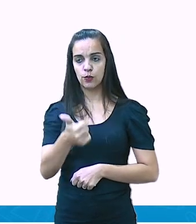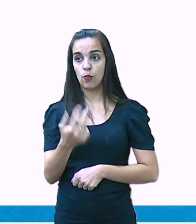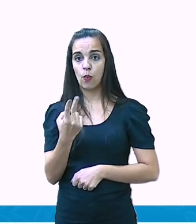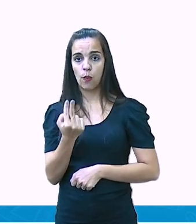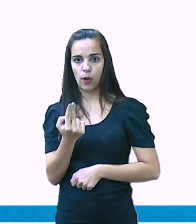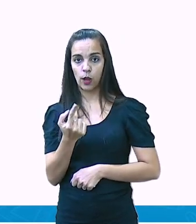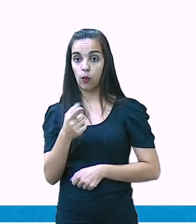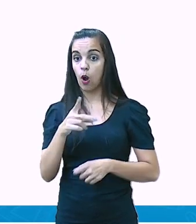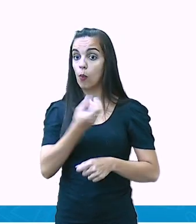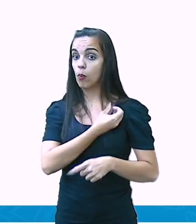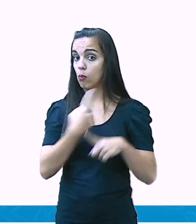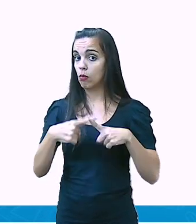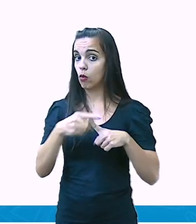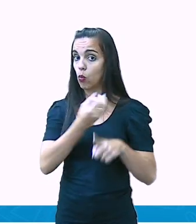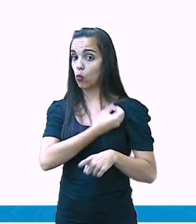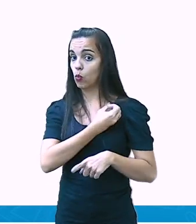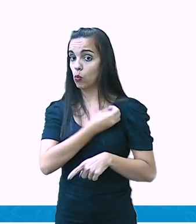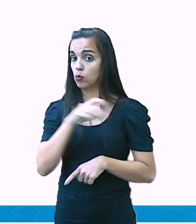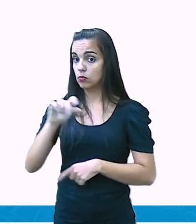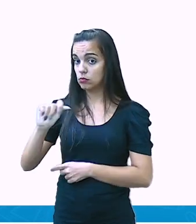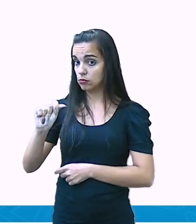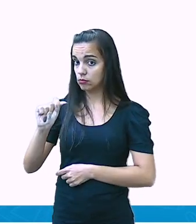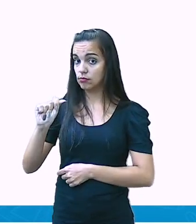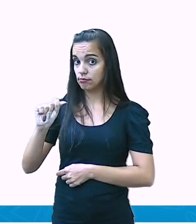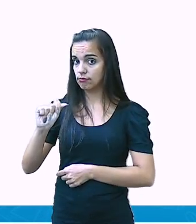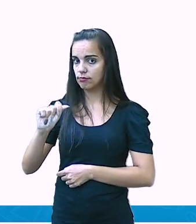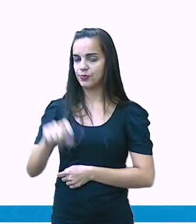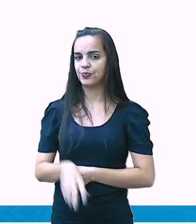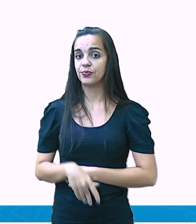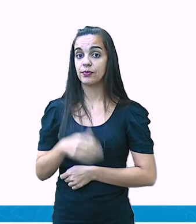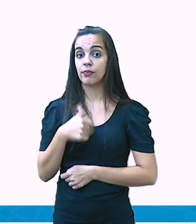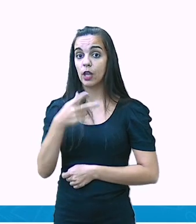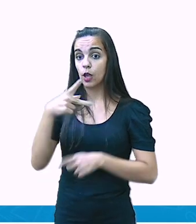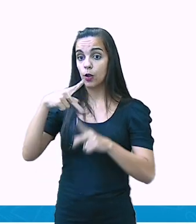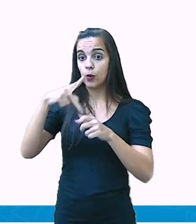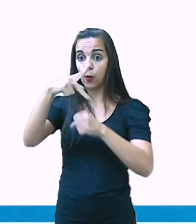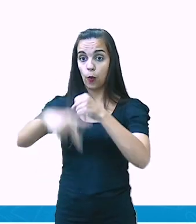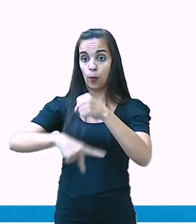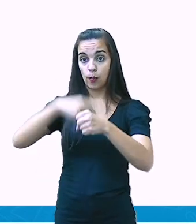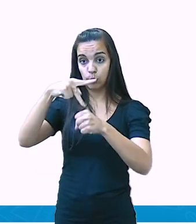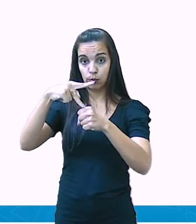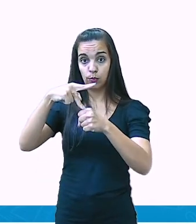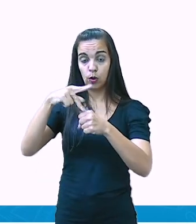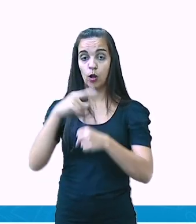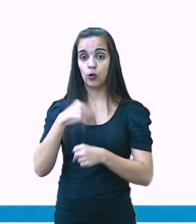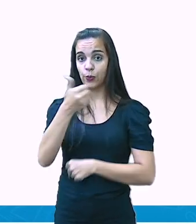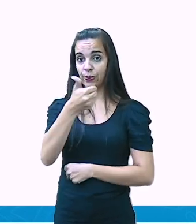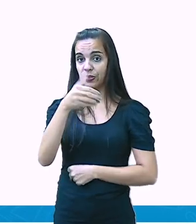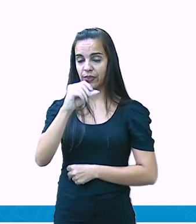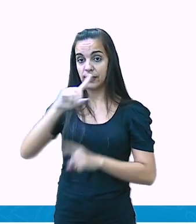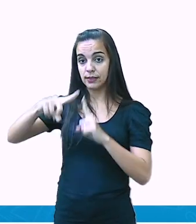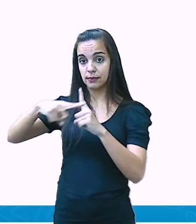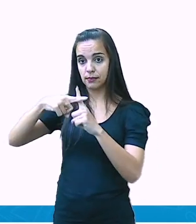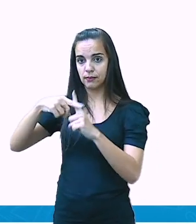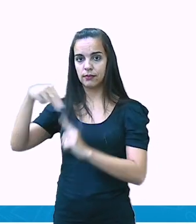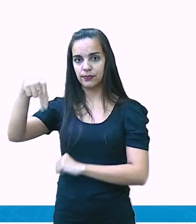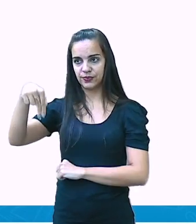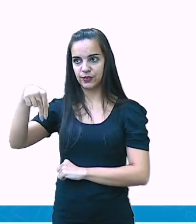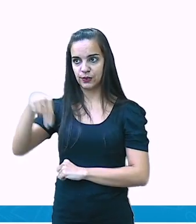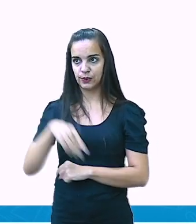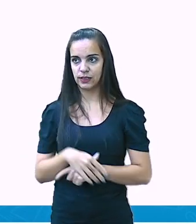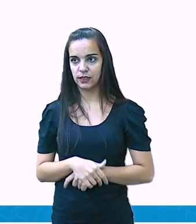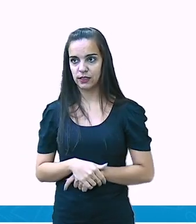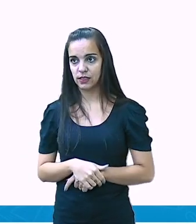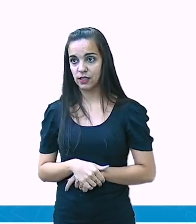conheço o número de prótons? Sim, 10. Eu conheço o número de nêutrons? Não, mas vou conhecer daqui a pouco. O que eu